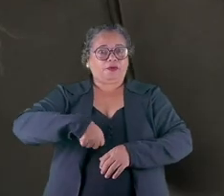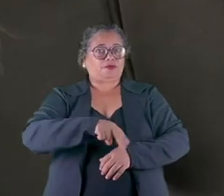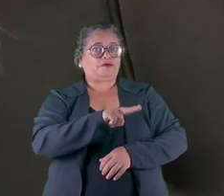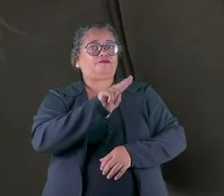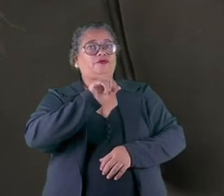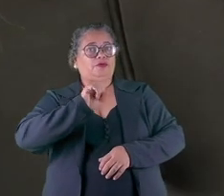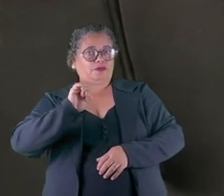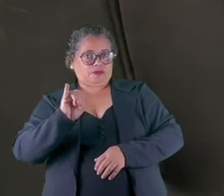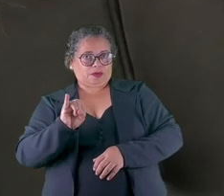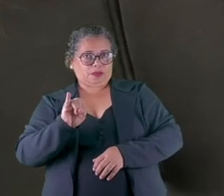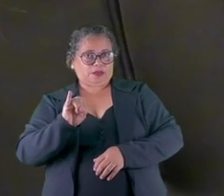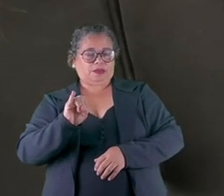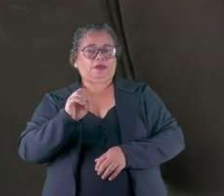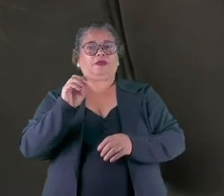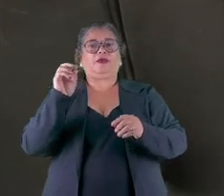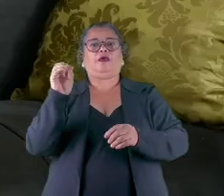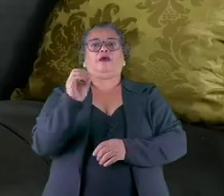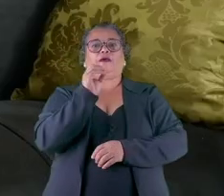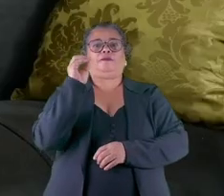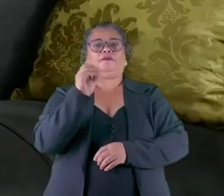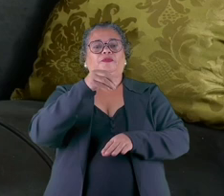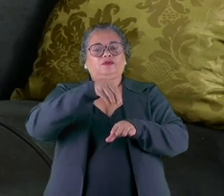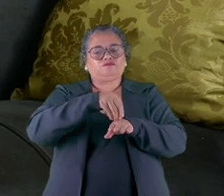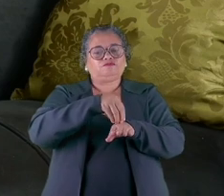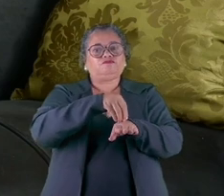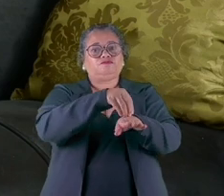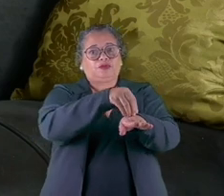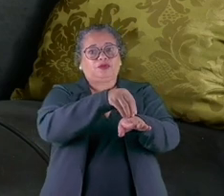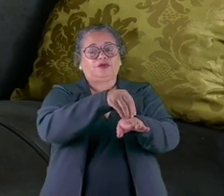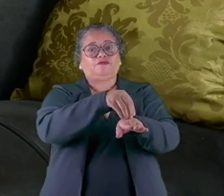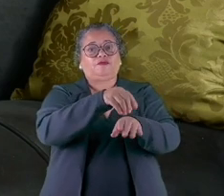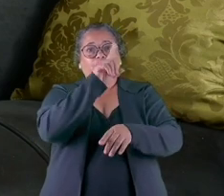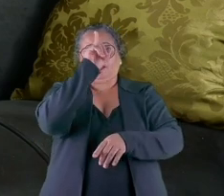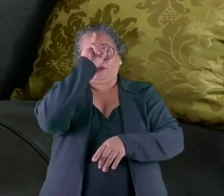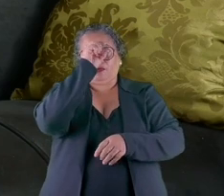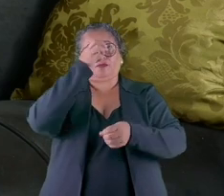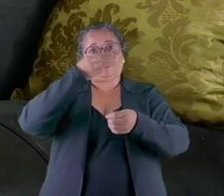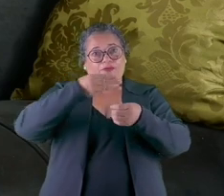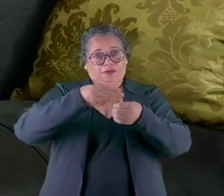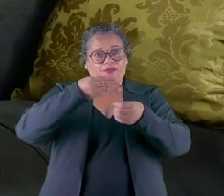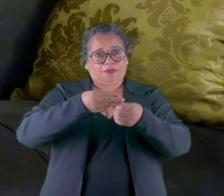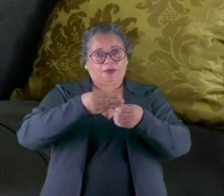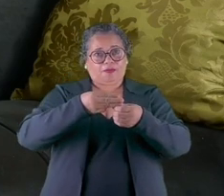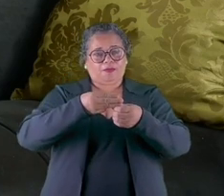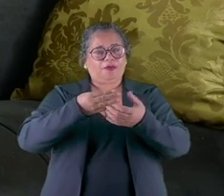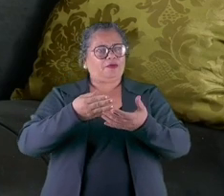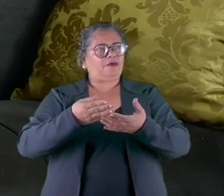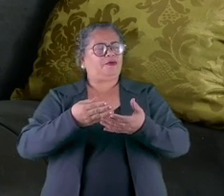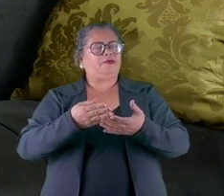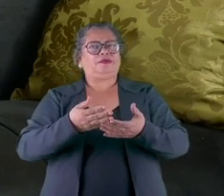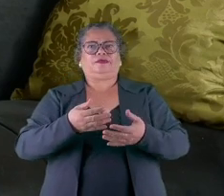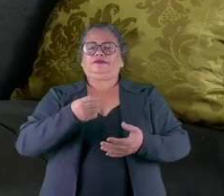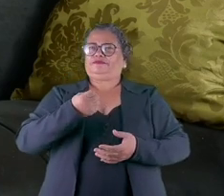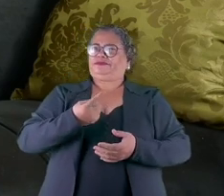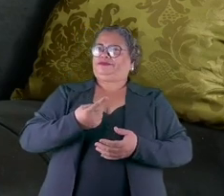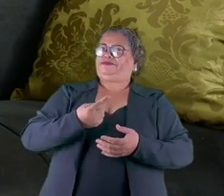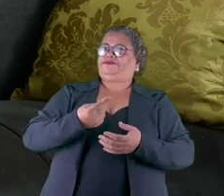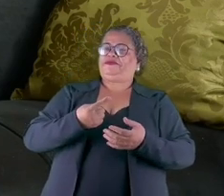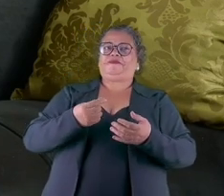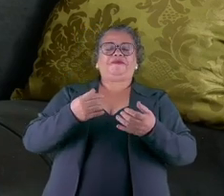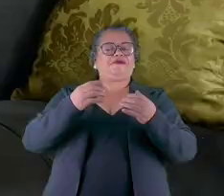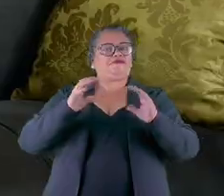vai. Foi o tempo de pegar a bolsa e chegar lá na UAI. A ambulância já me levou lá